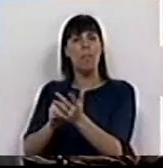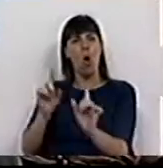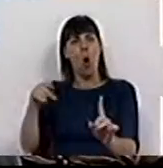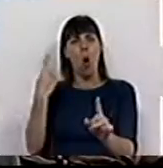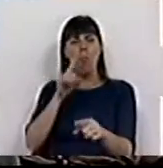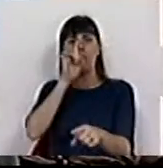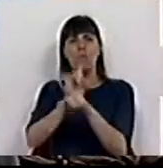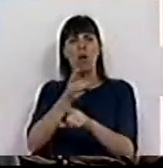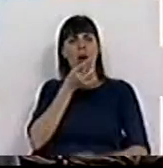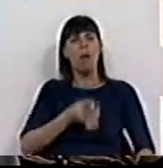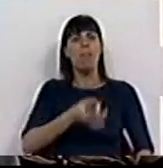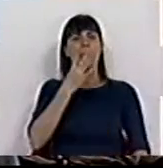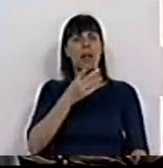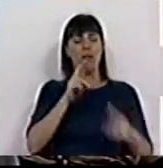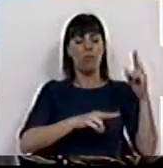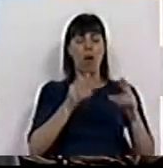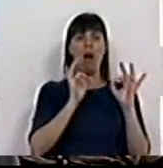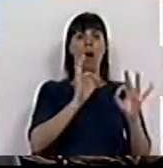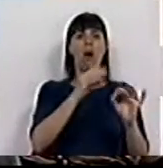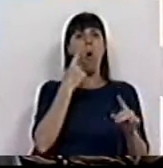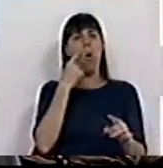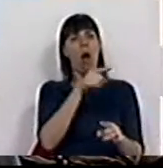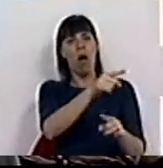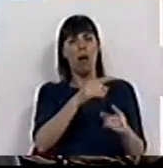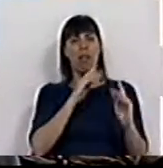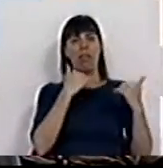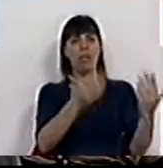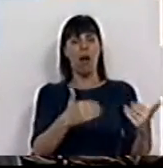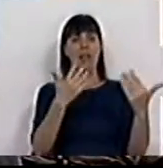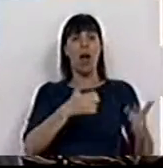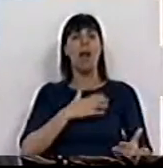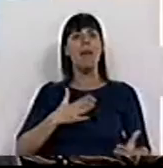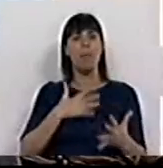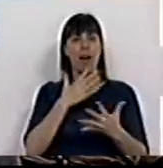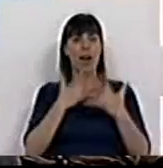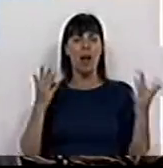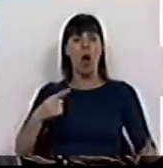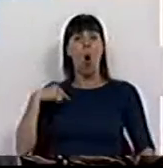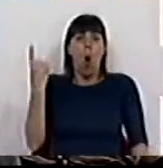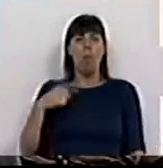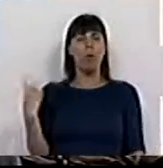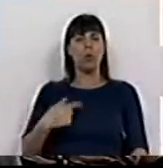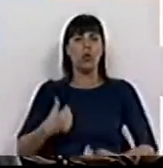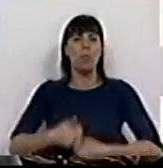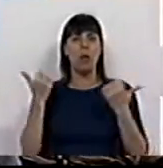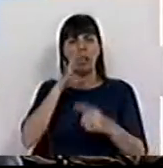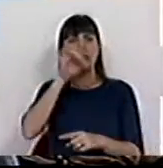pobres, nos perdões fiscais ou benefícios que vai concedendo às grandes empresas, estaríamos todos bem